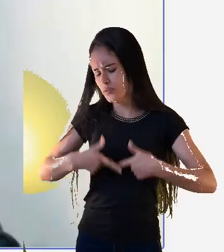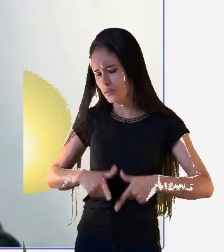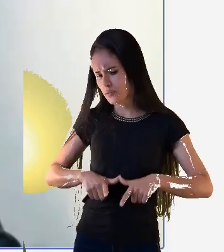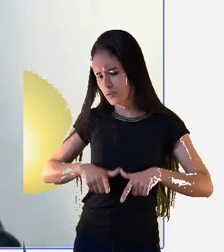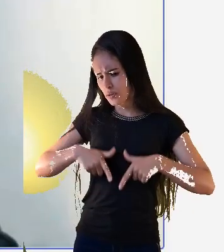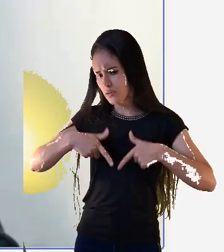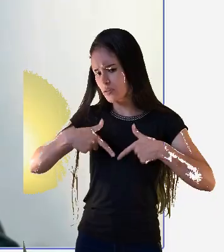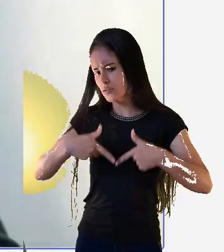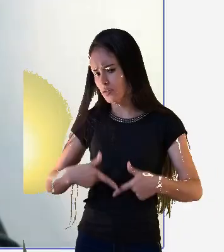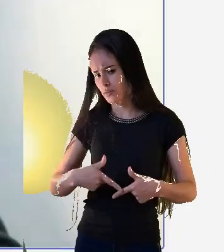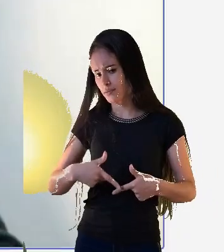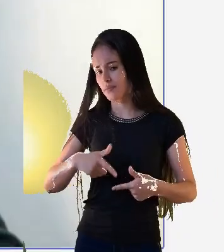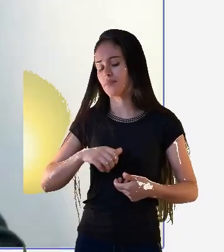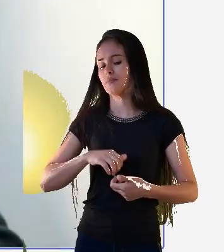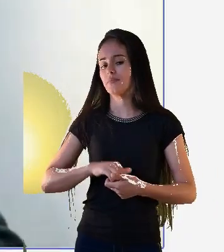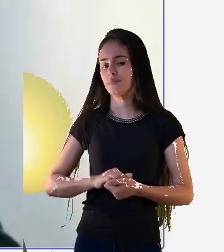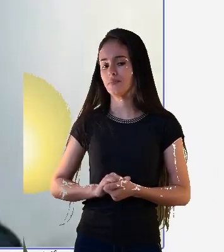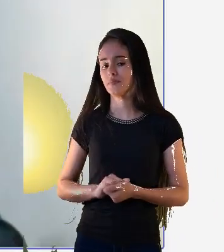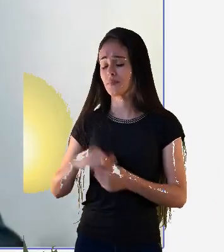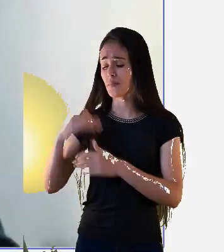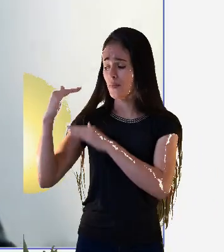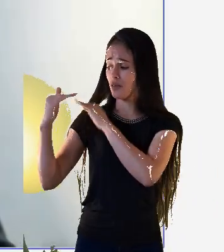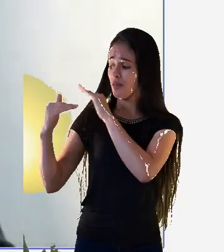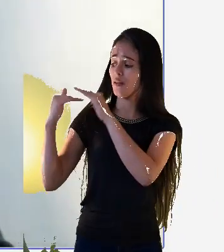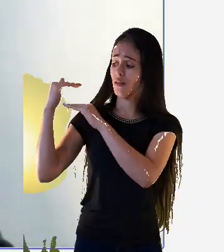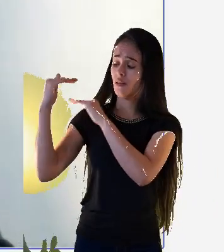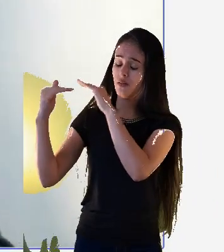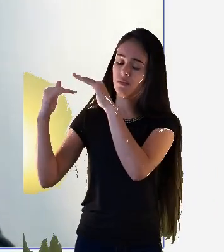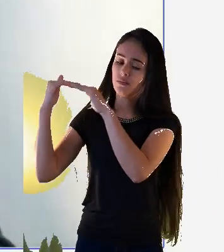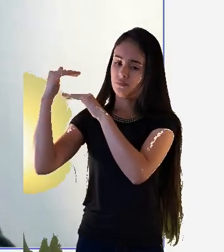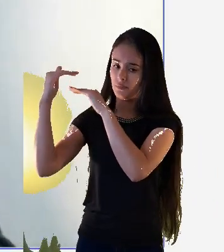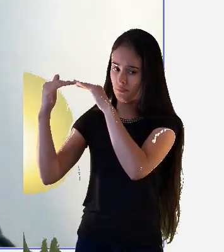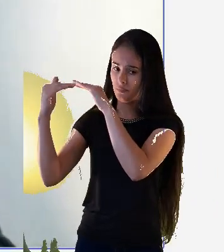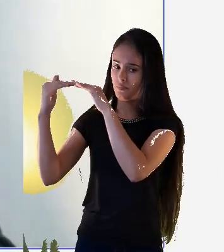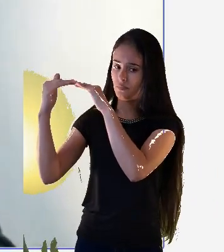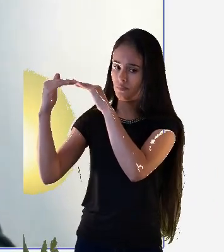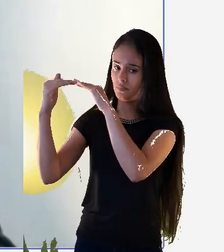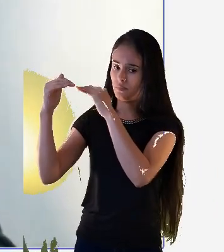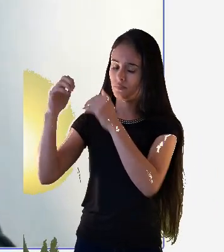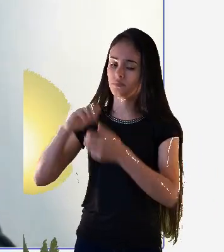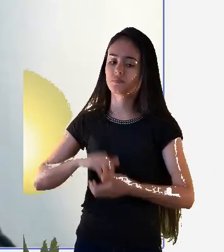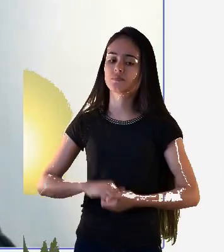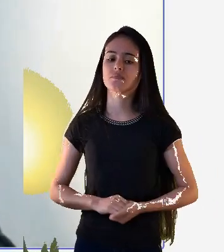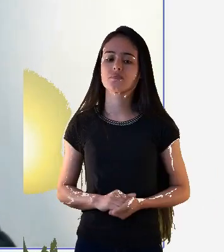senão pela iniciativa e pela genialidade dos negros brasileiros.